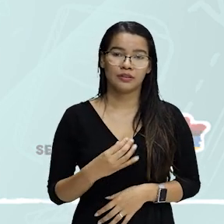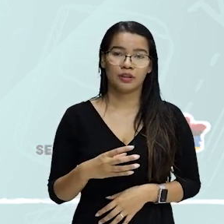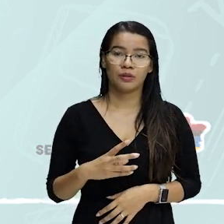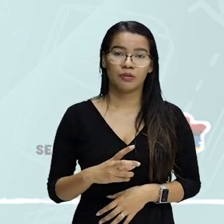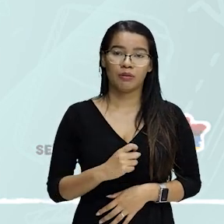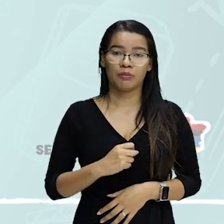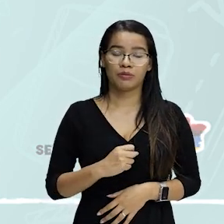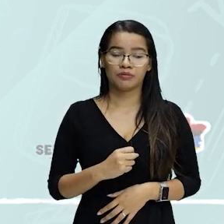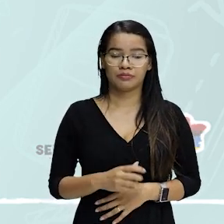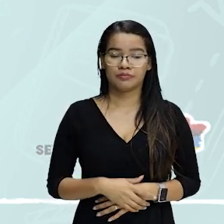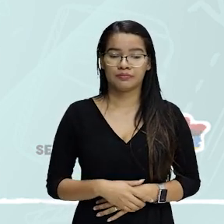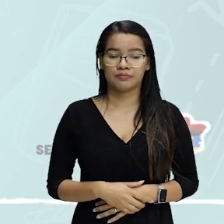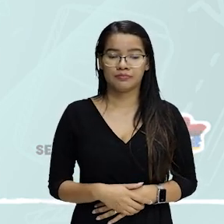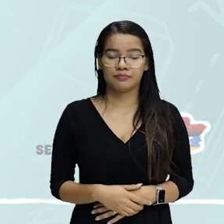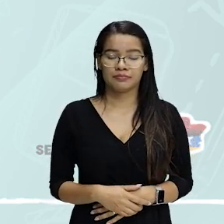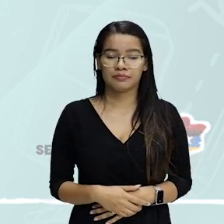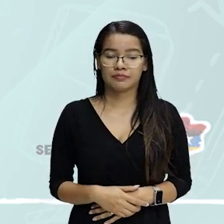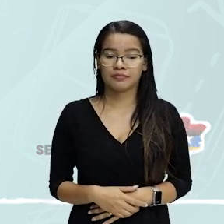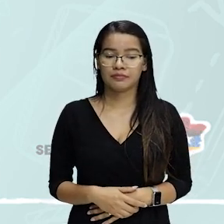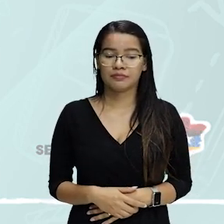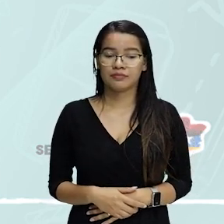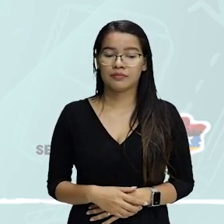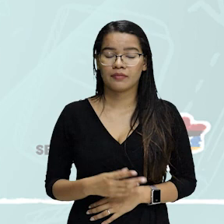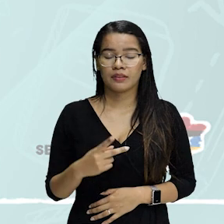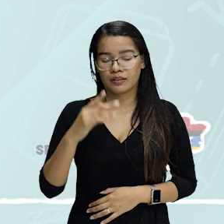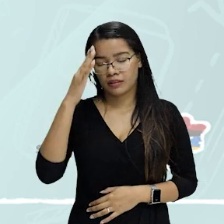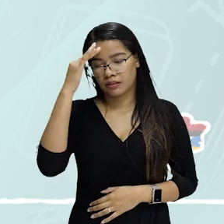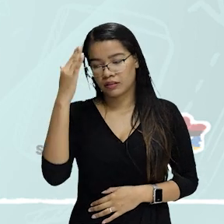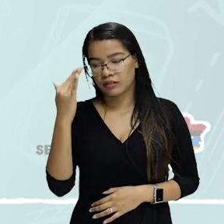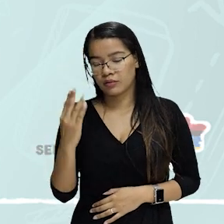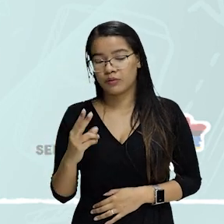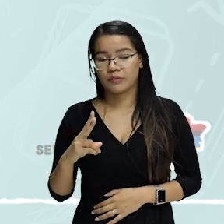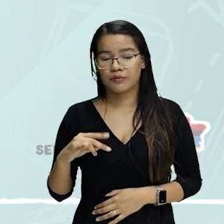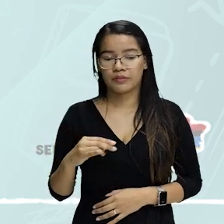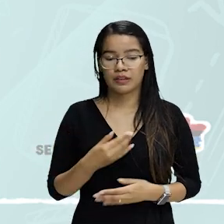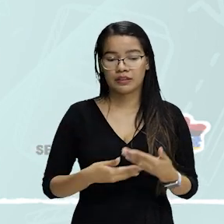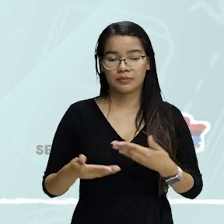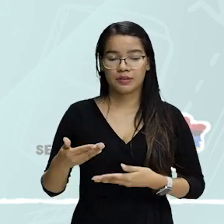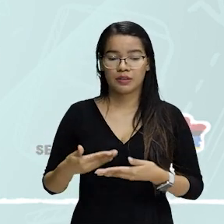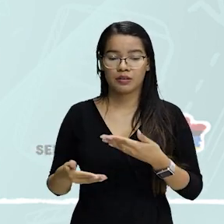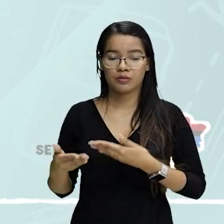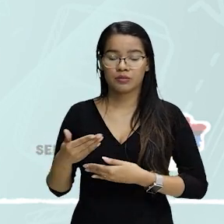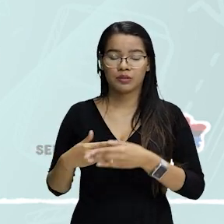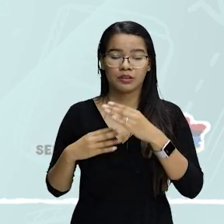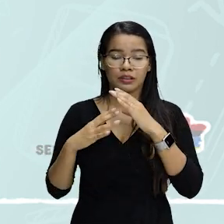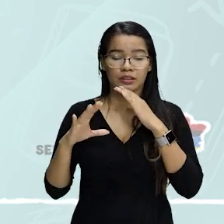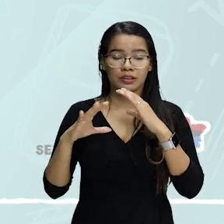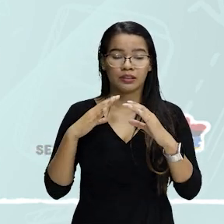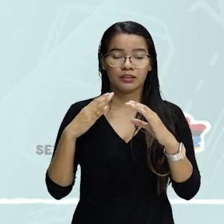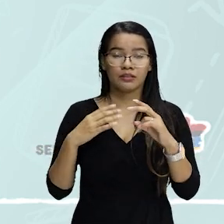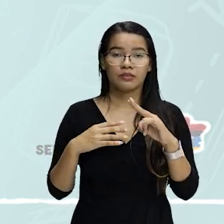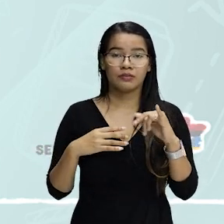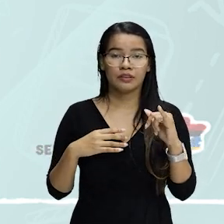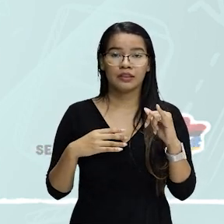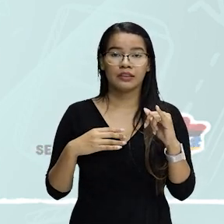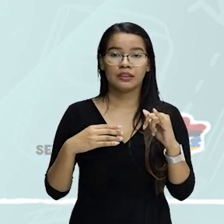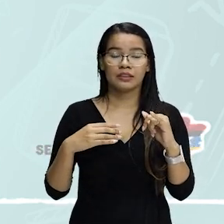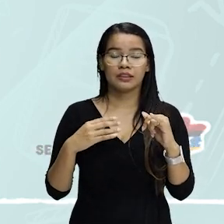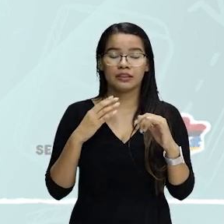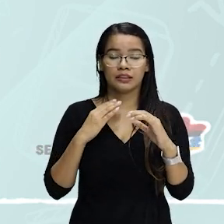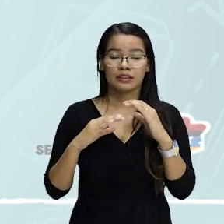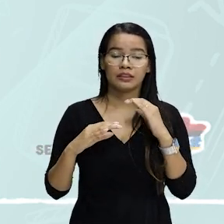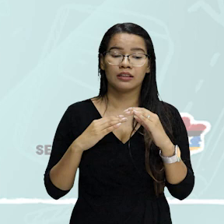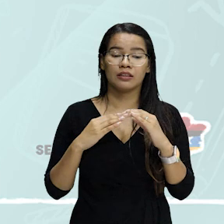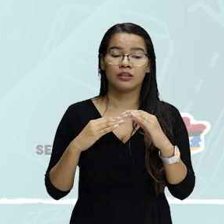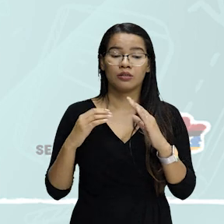amor. Ele, em seu louvor, ele vai espalhar o canto, quer dizer, ele vai cantar